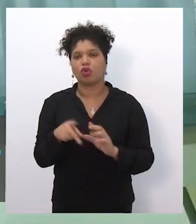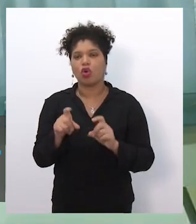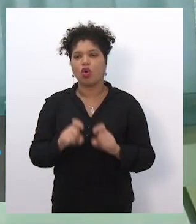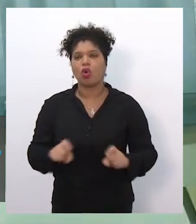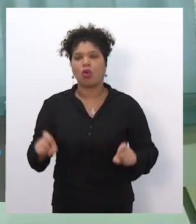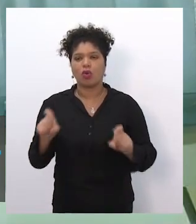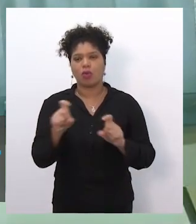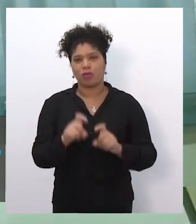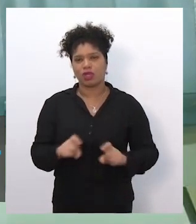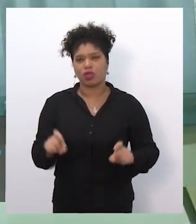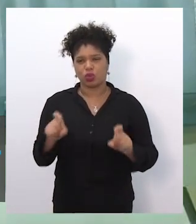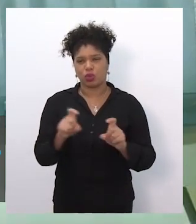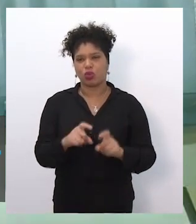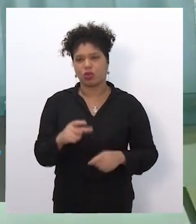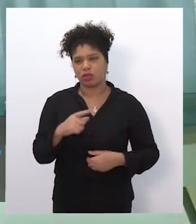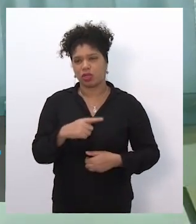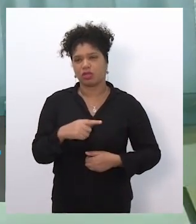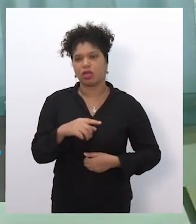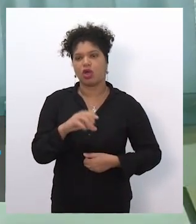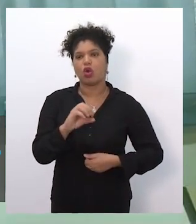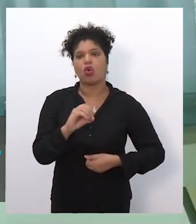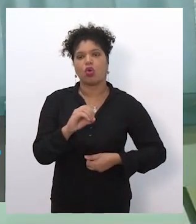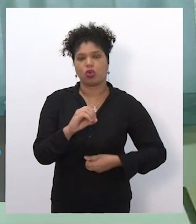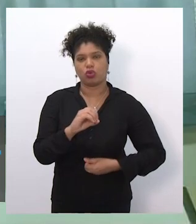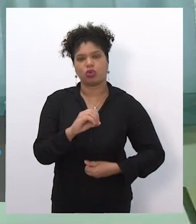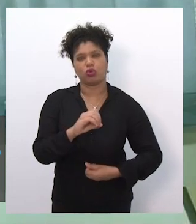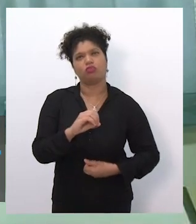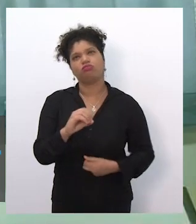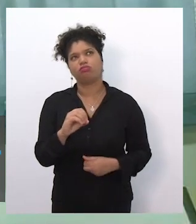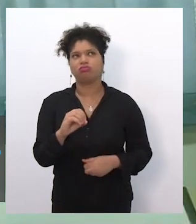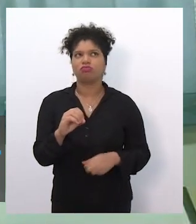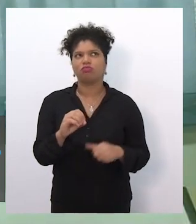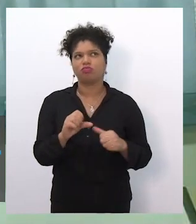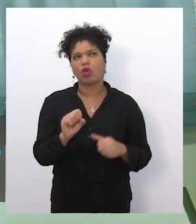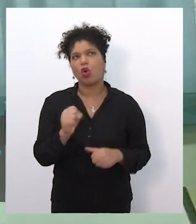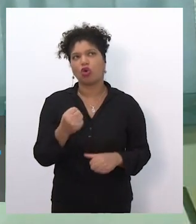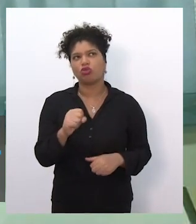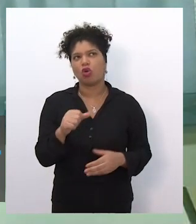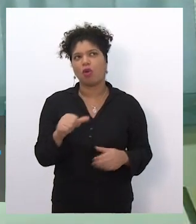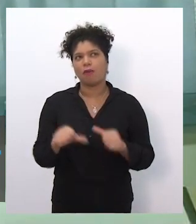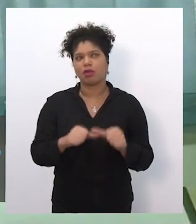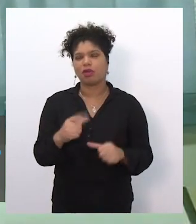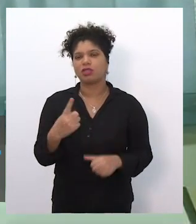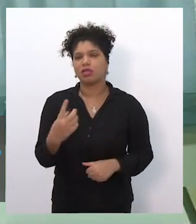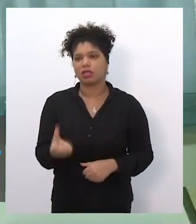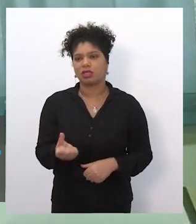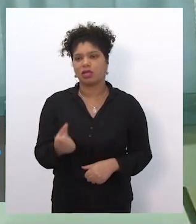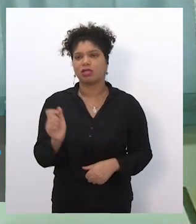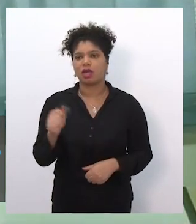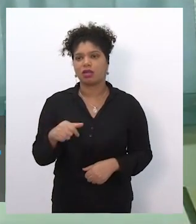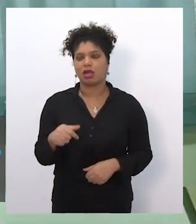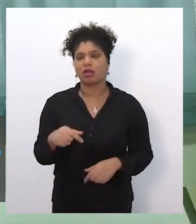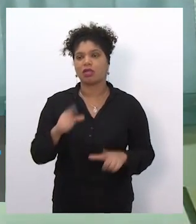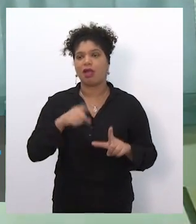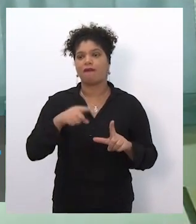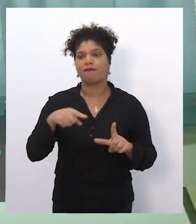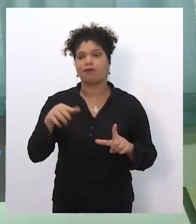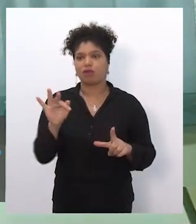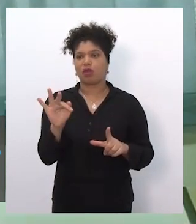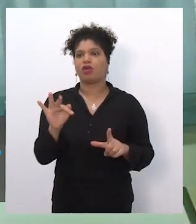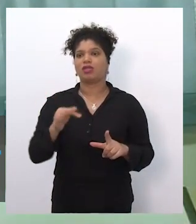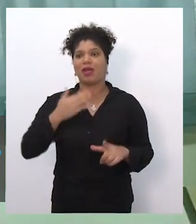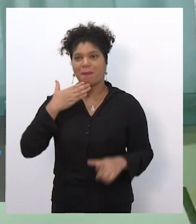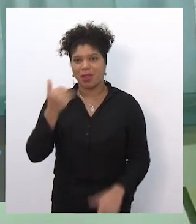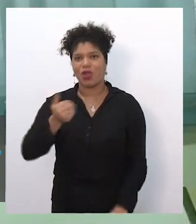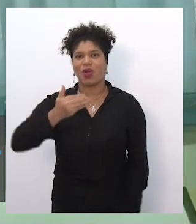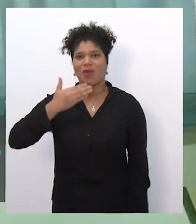para 16 melhora? Melhora. Aí, e se eu colocar 16 com uma frequência maior? Aí você melhora